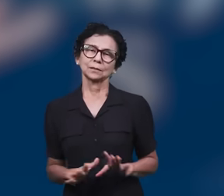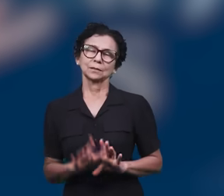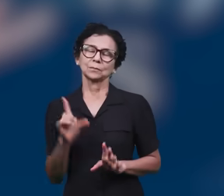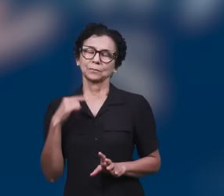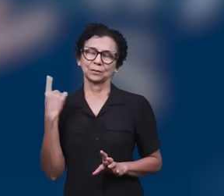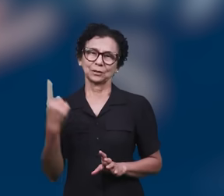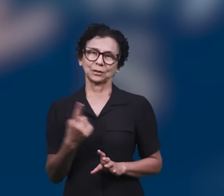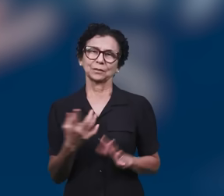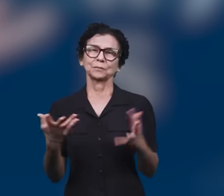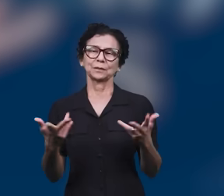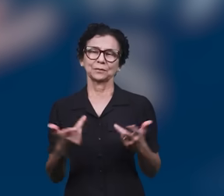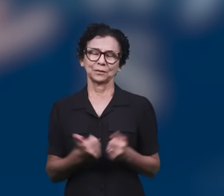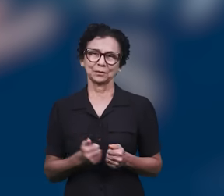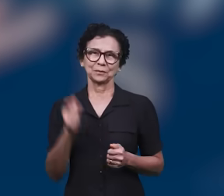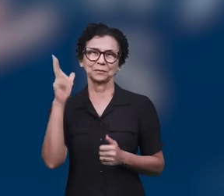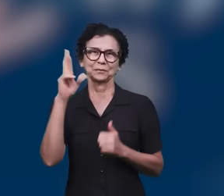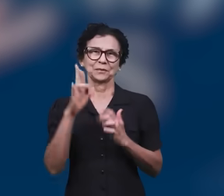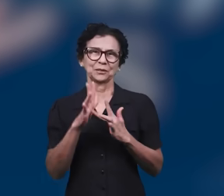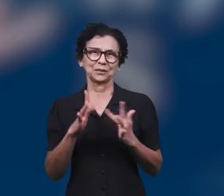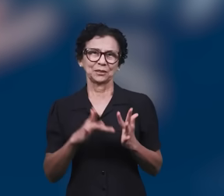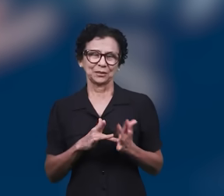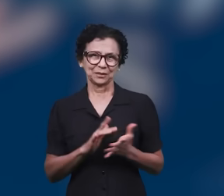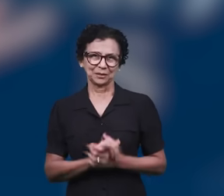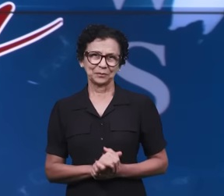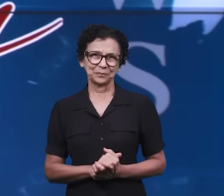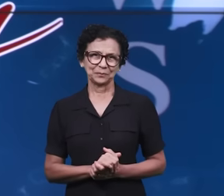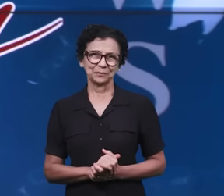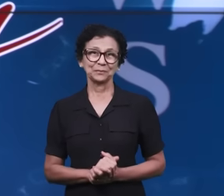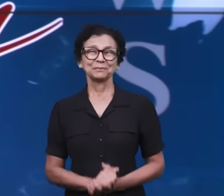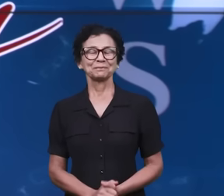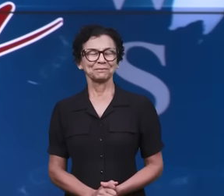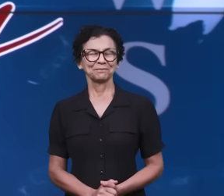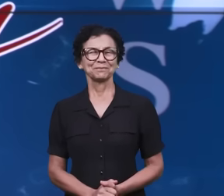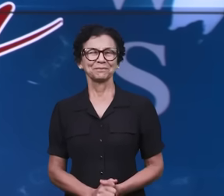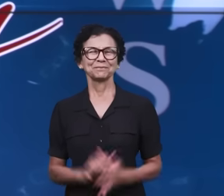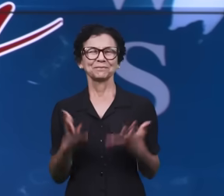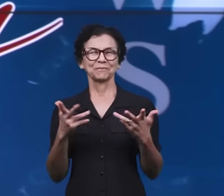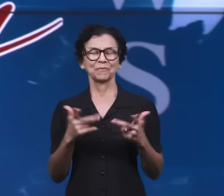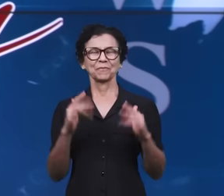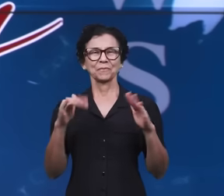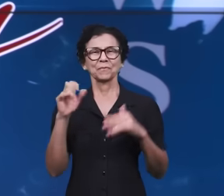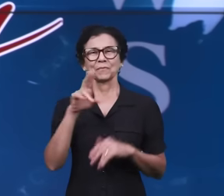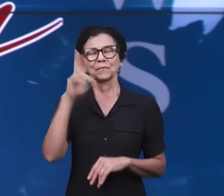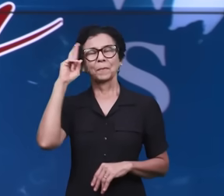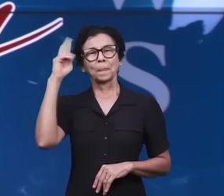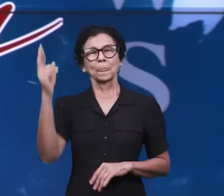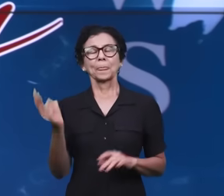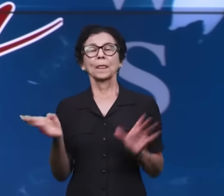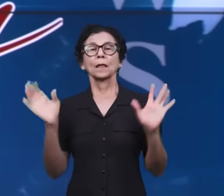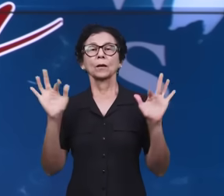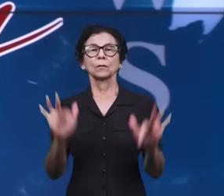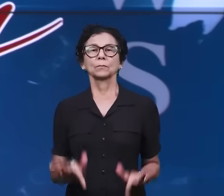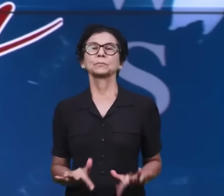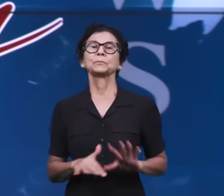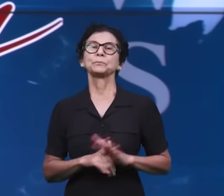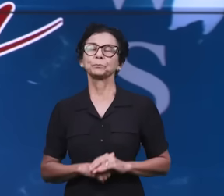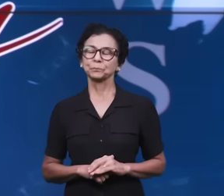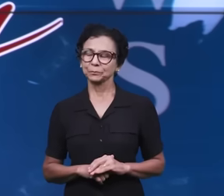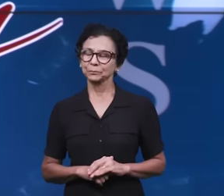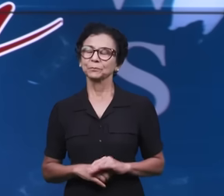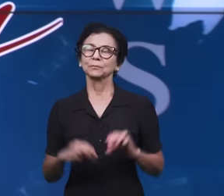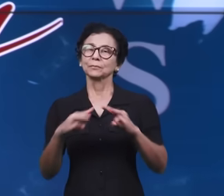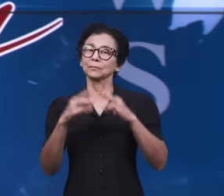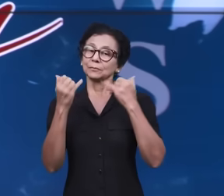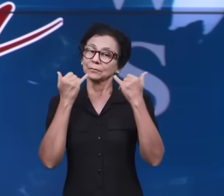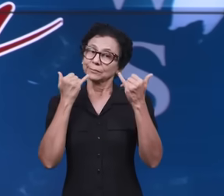nós. Maravilhoso. A paz do Senhor Jesus, irmãos. Que maravilha, louvado seja Deus. Estamos chegando aqui ao final de mais uma